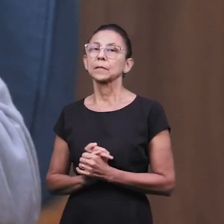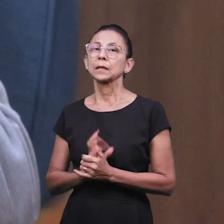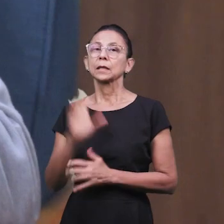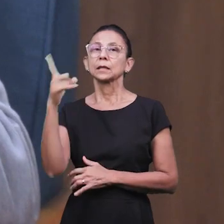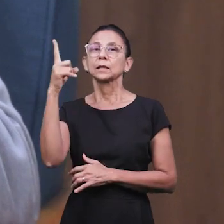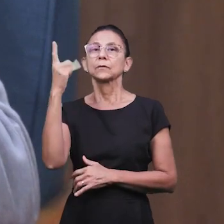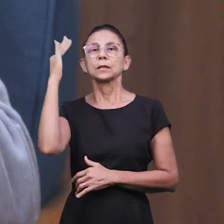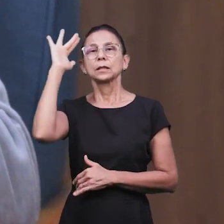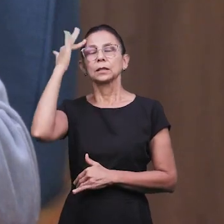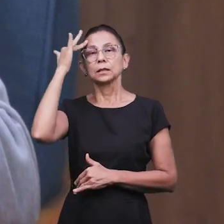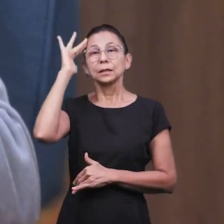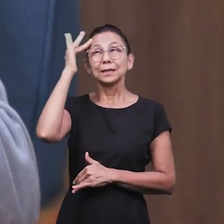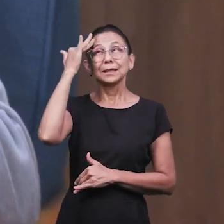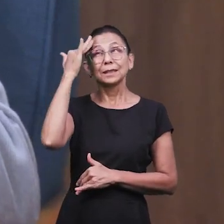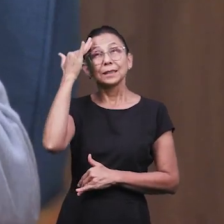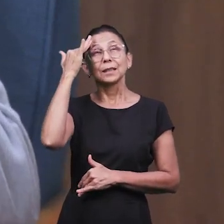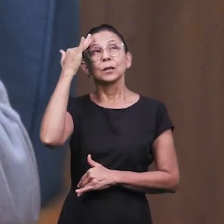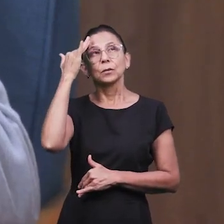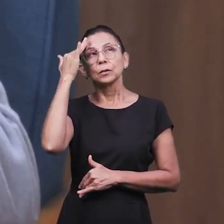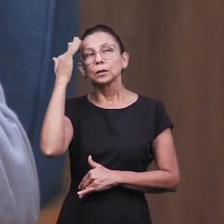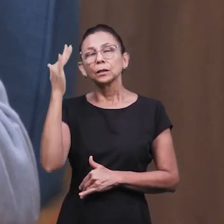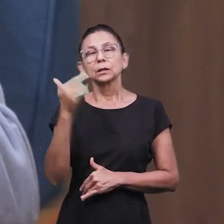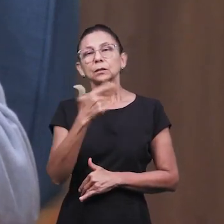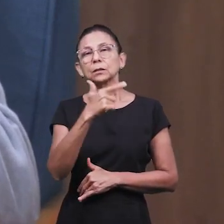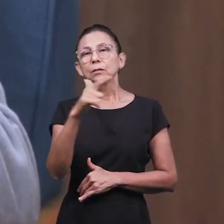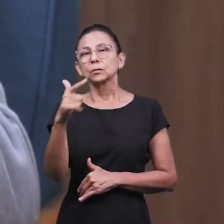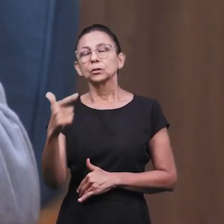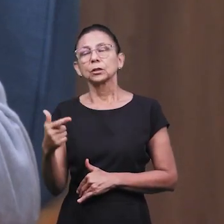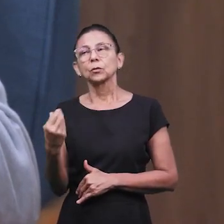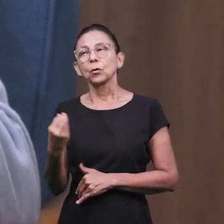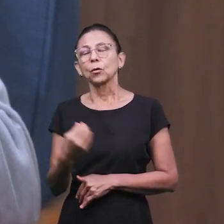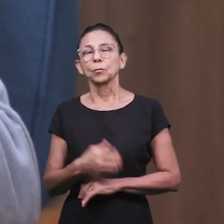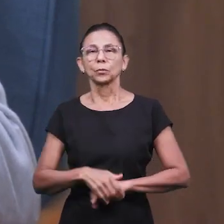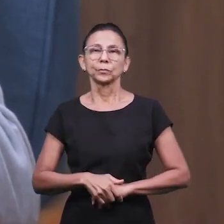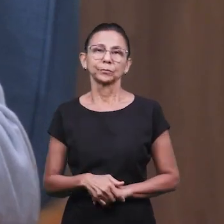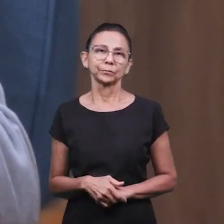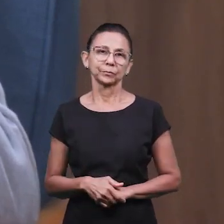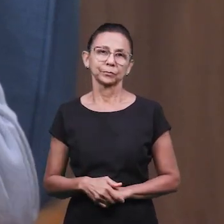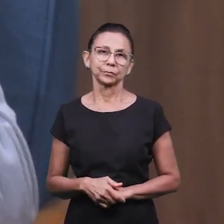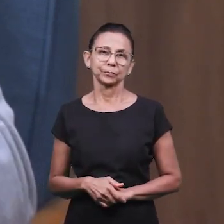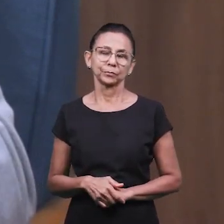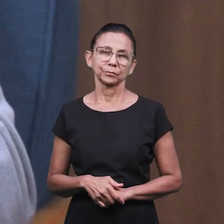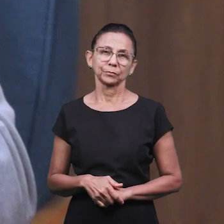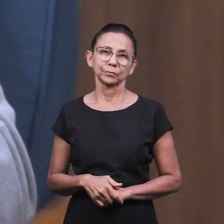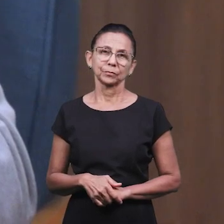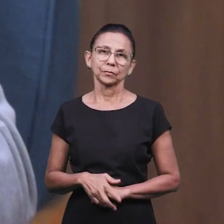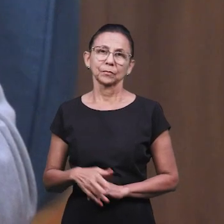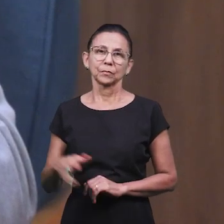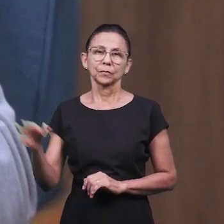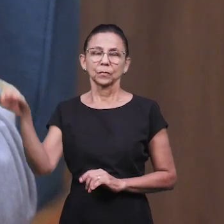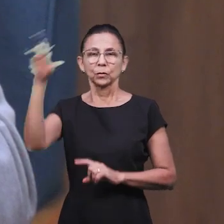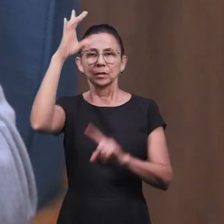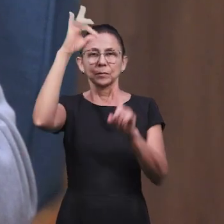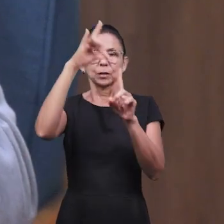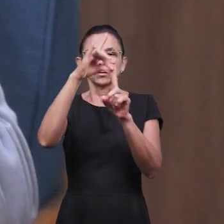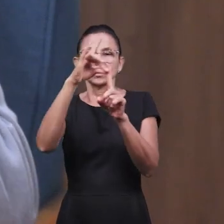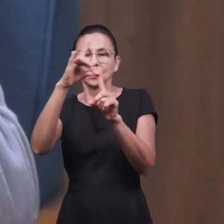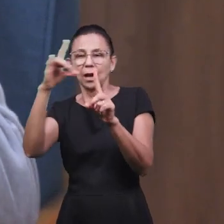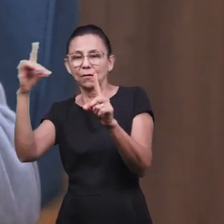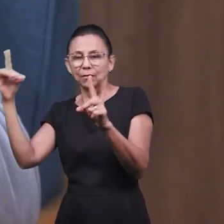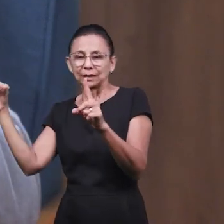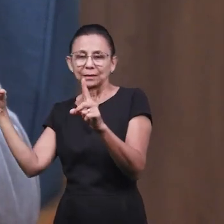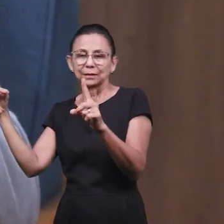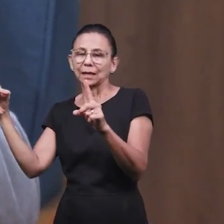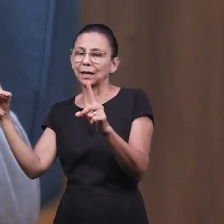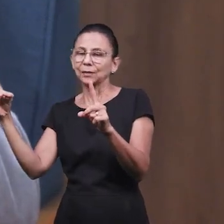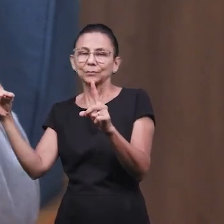que ele não tinha como sobreviver sem o Espírito de Deus na sua vida, sem